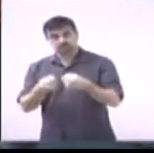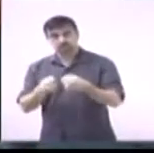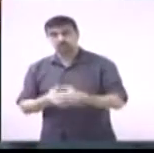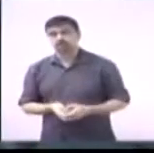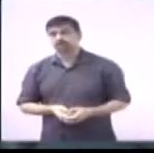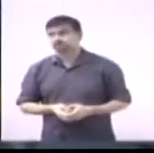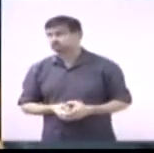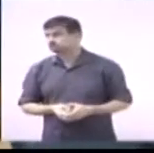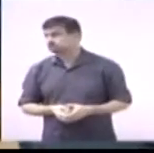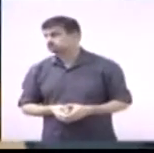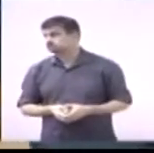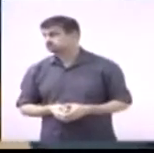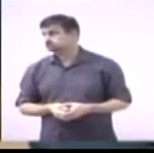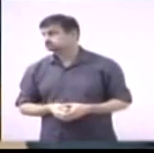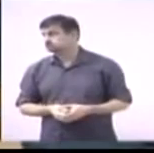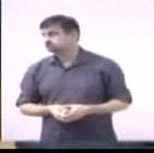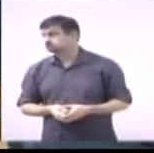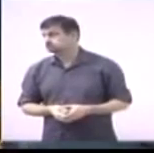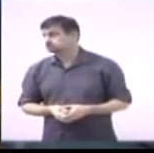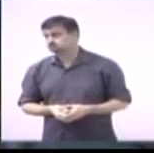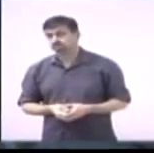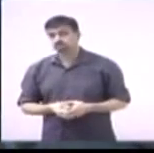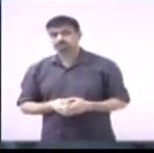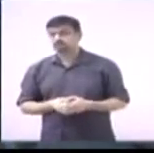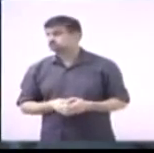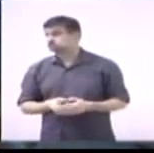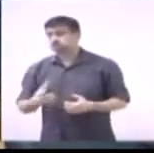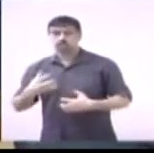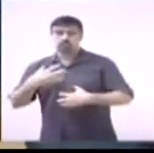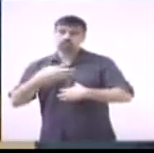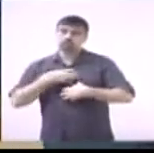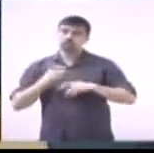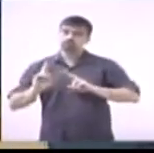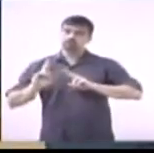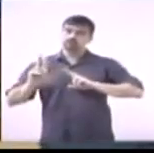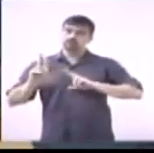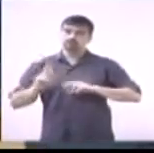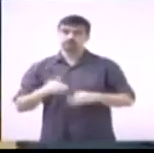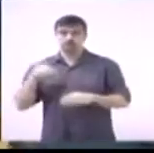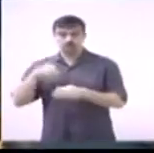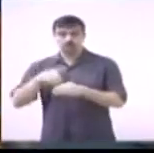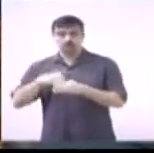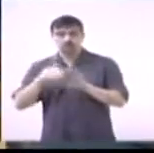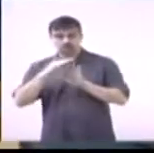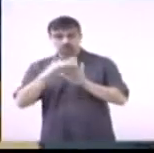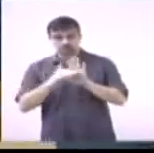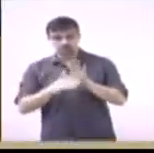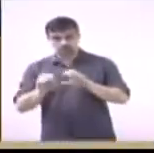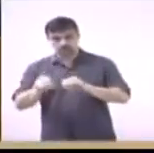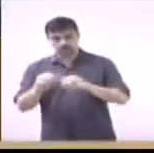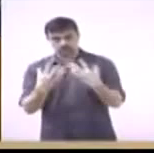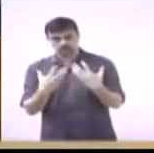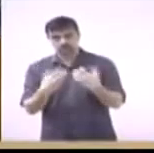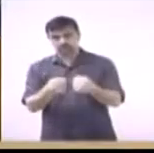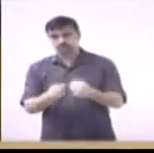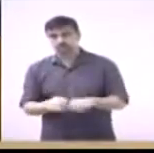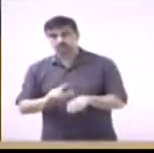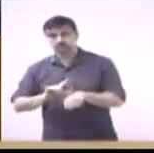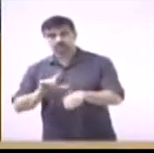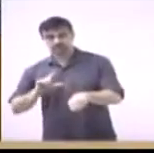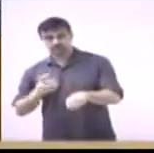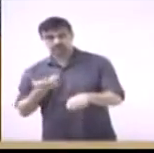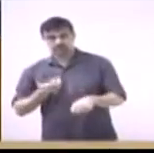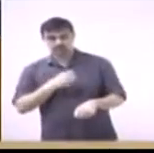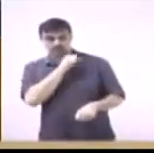E só que eu faço da minha maneira. Meu voto é favorável, senhor presidente. Antes de passar a palavra à vereadora, eu só